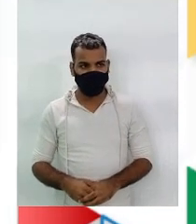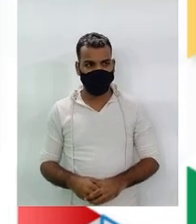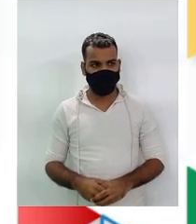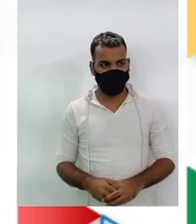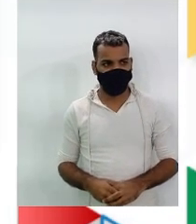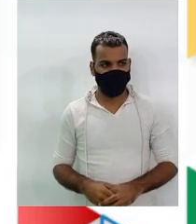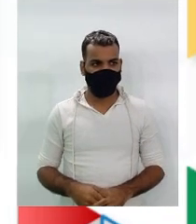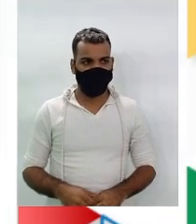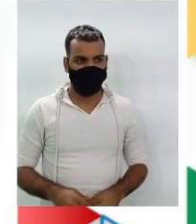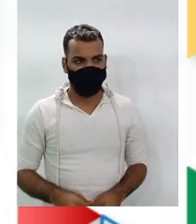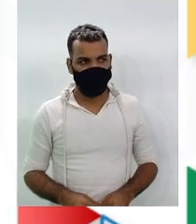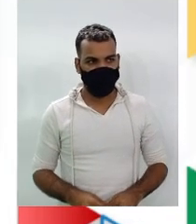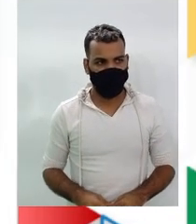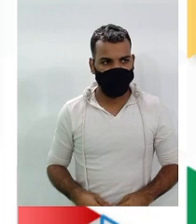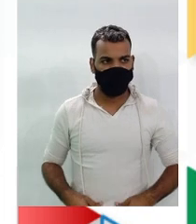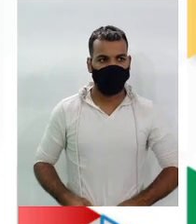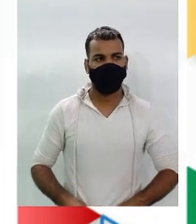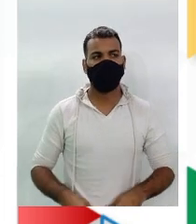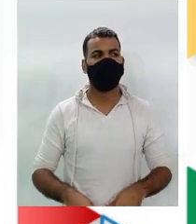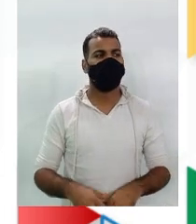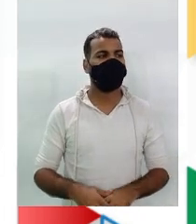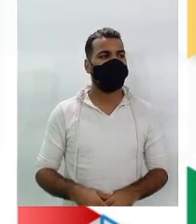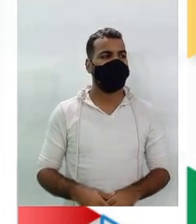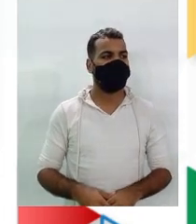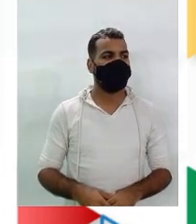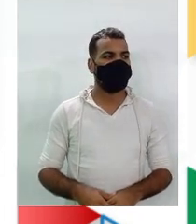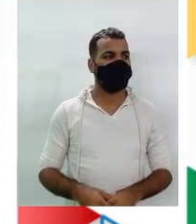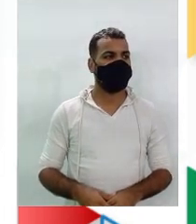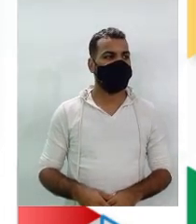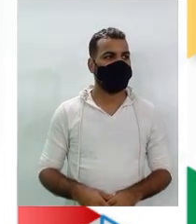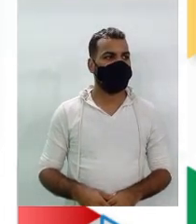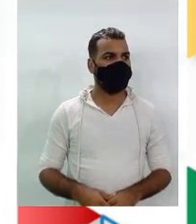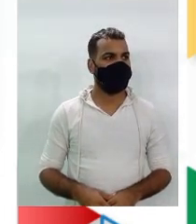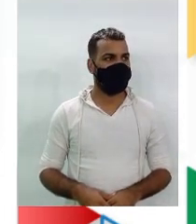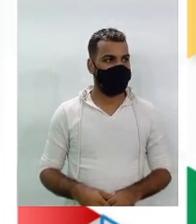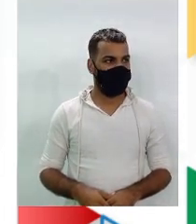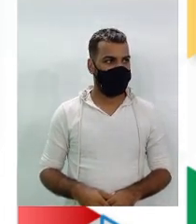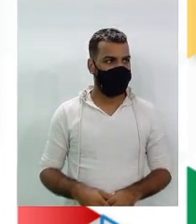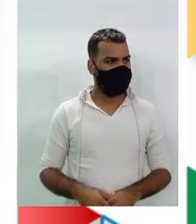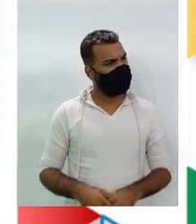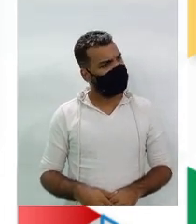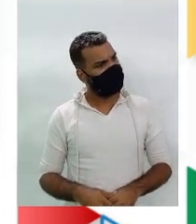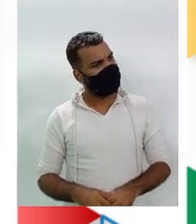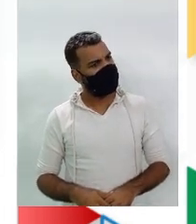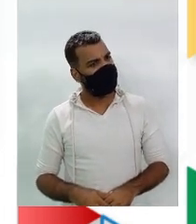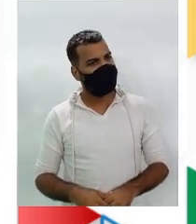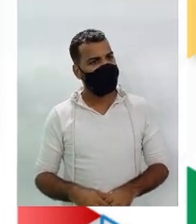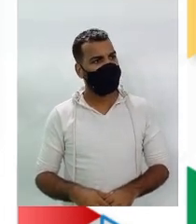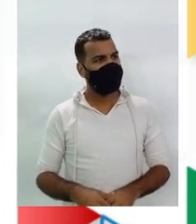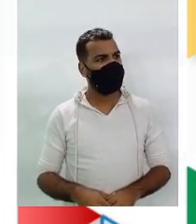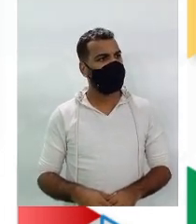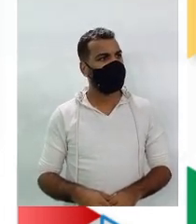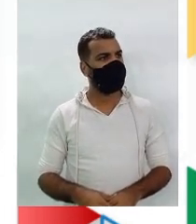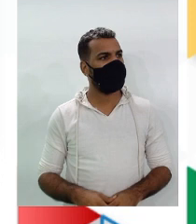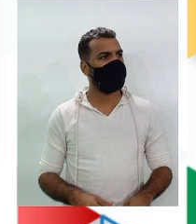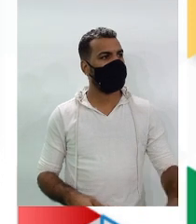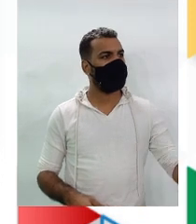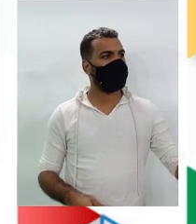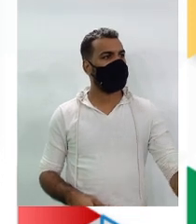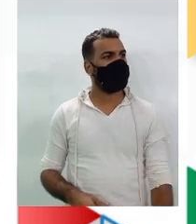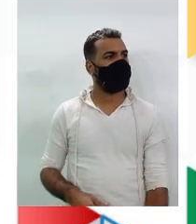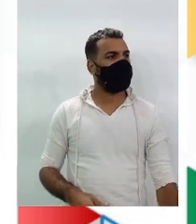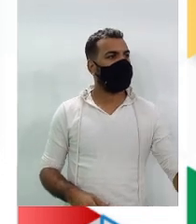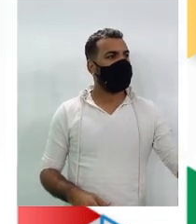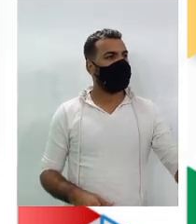para vocês. Pesquise e recorte uma notícia de jornal, certo? Cole-a em